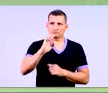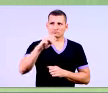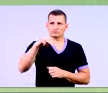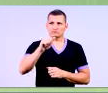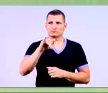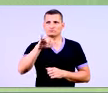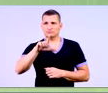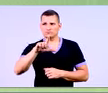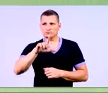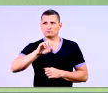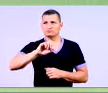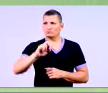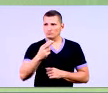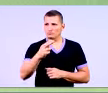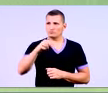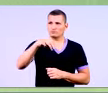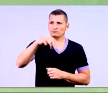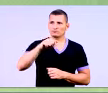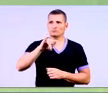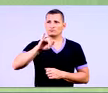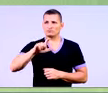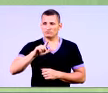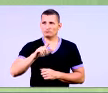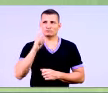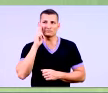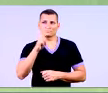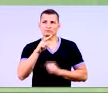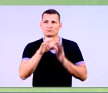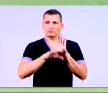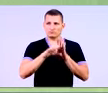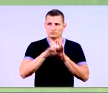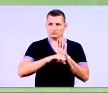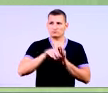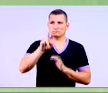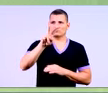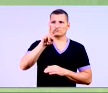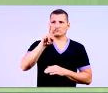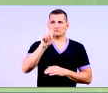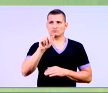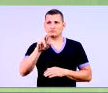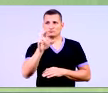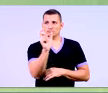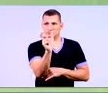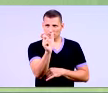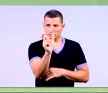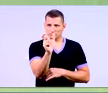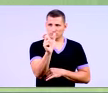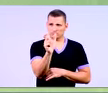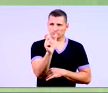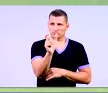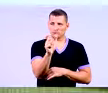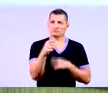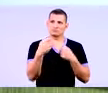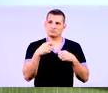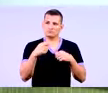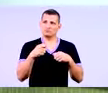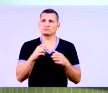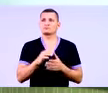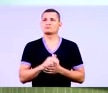meio notem aqui que o conceito de variável teve nada mais é do que uma referência e precisa fazer uma referência